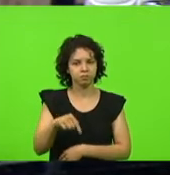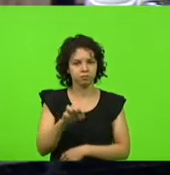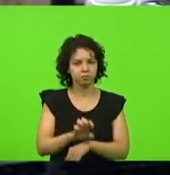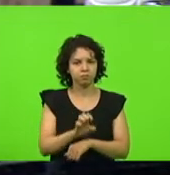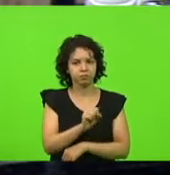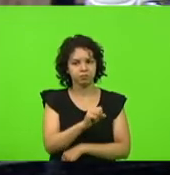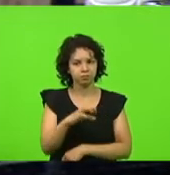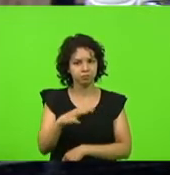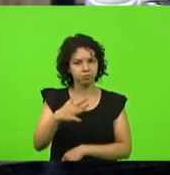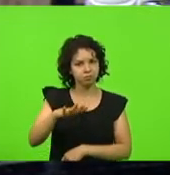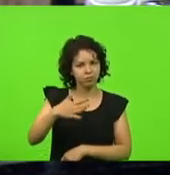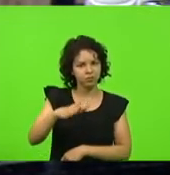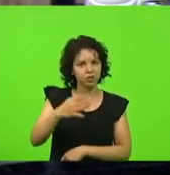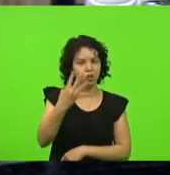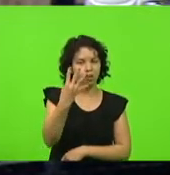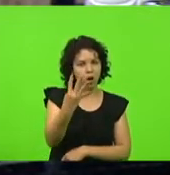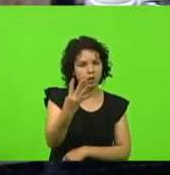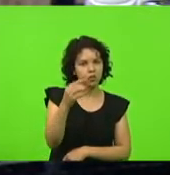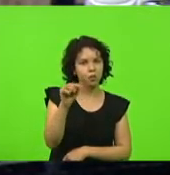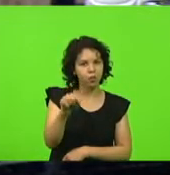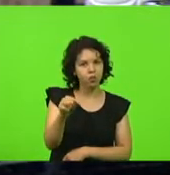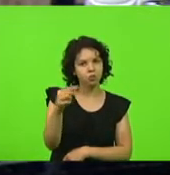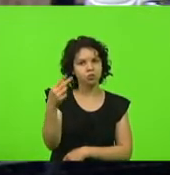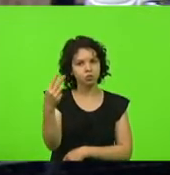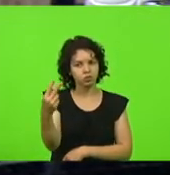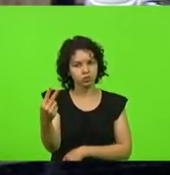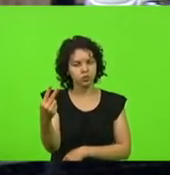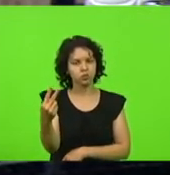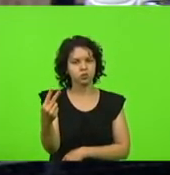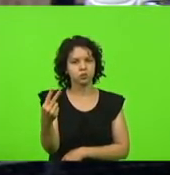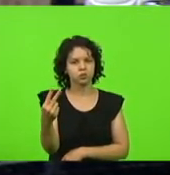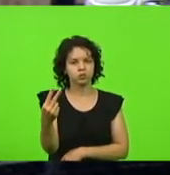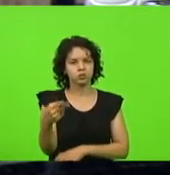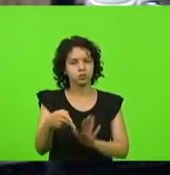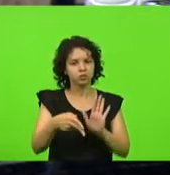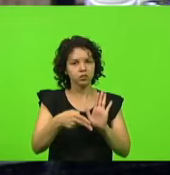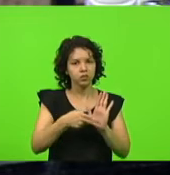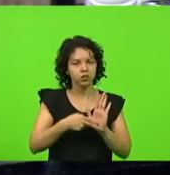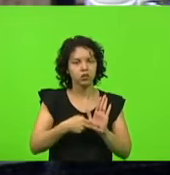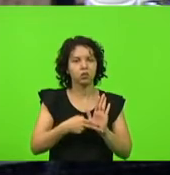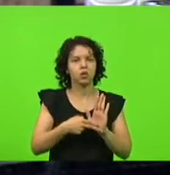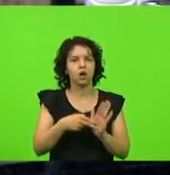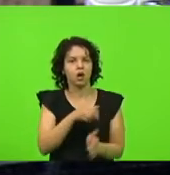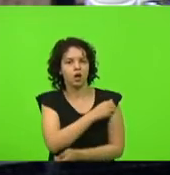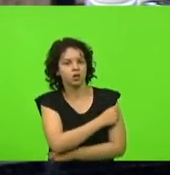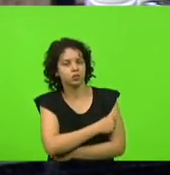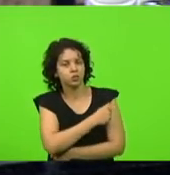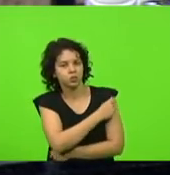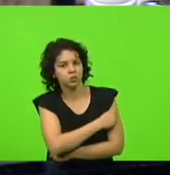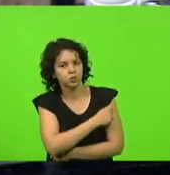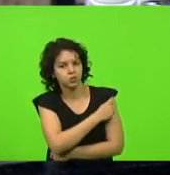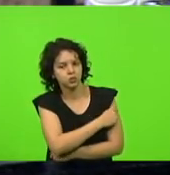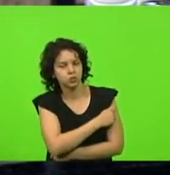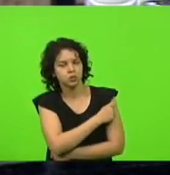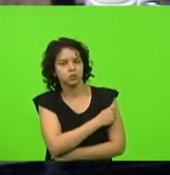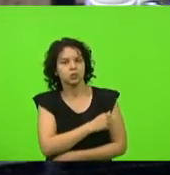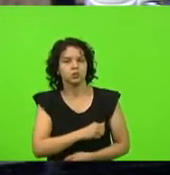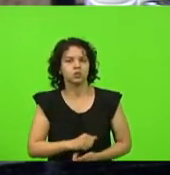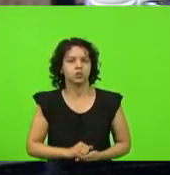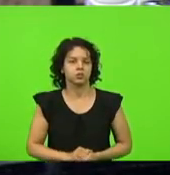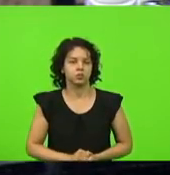de 4,2, essa foi a nota dos nossos alunos do ensino